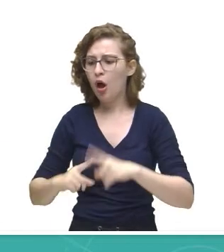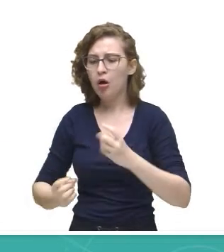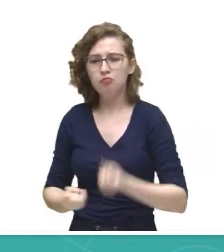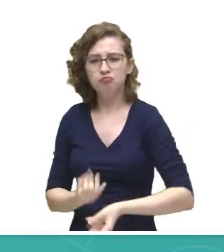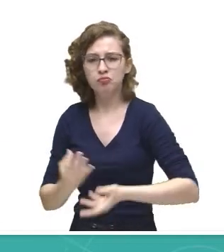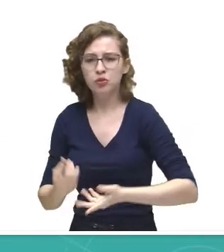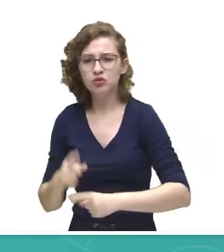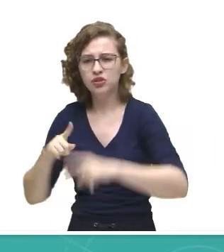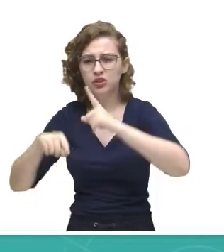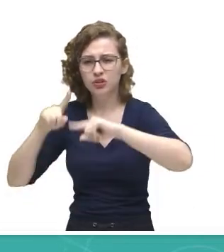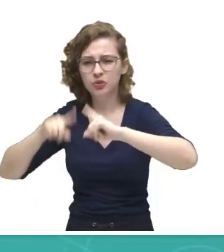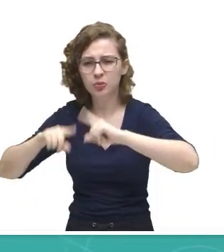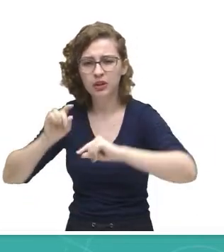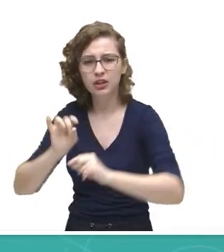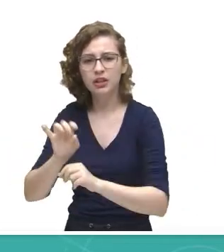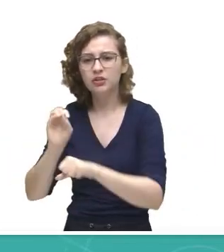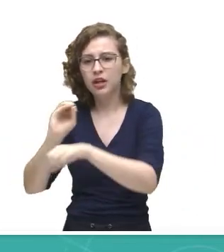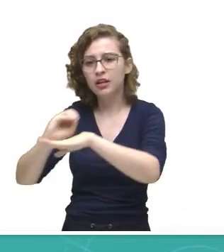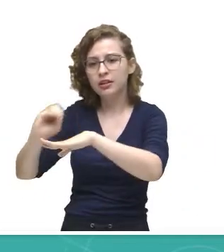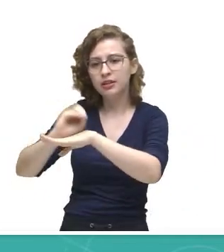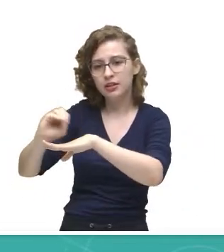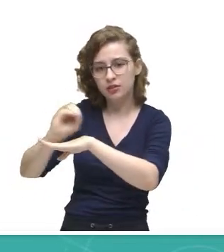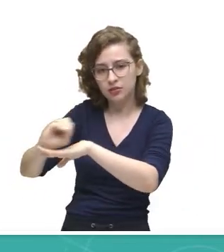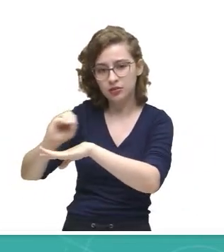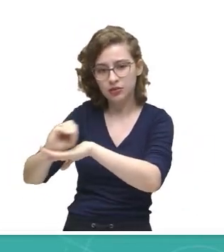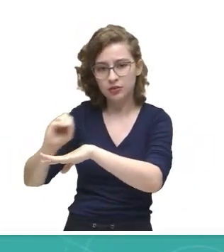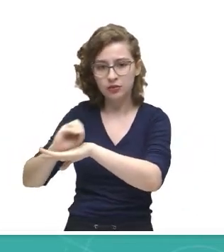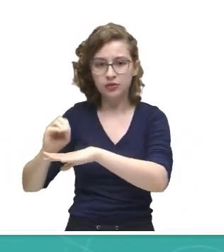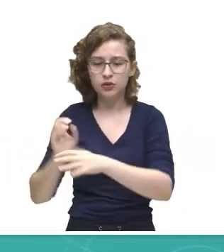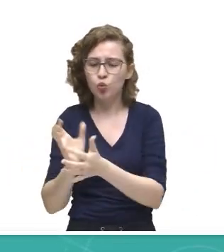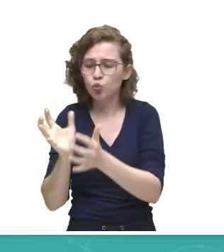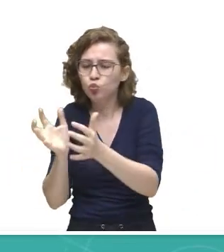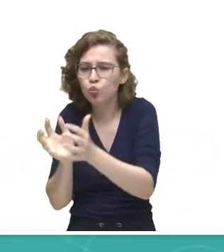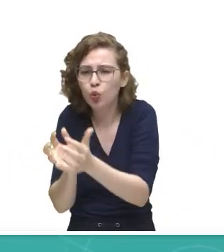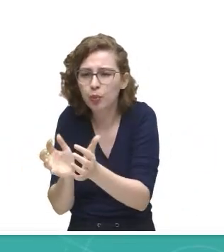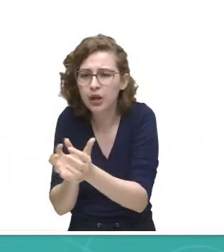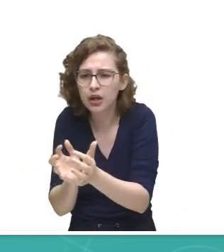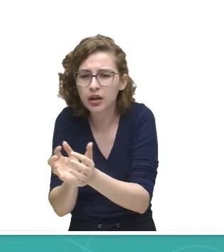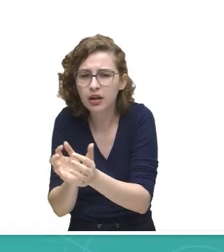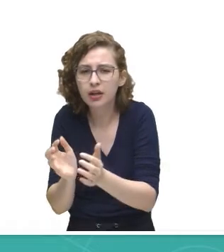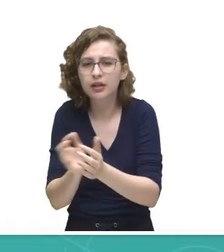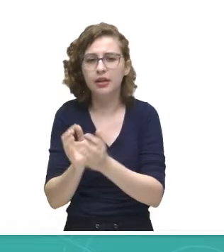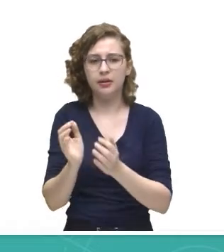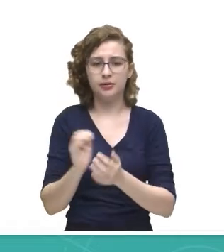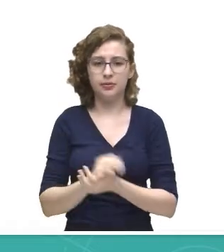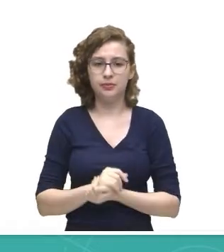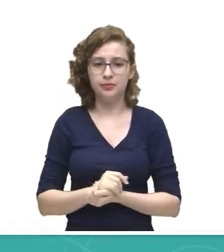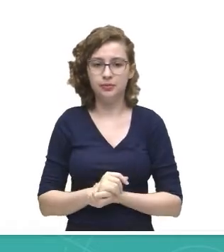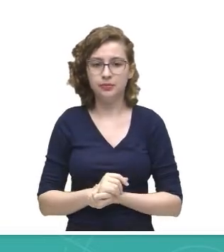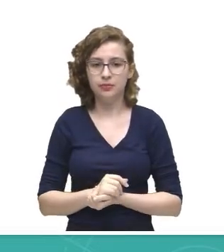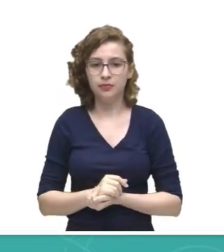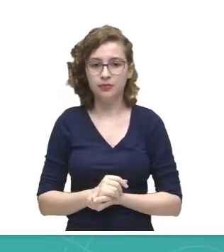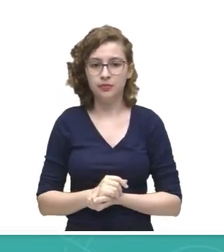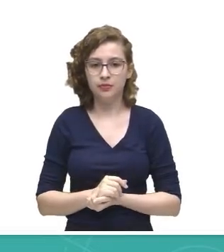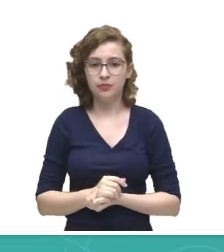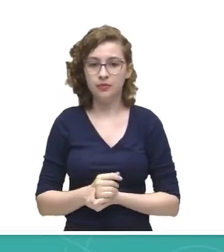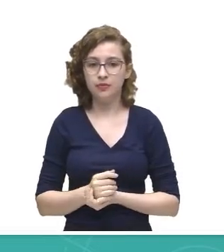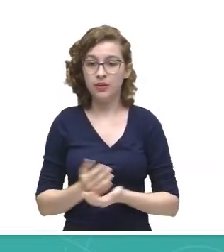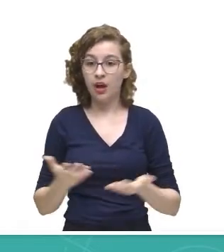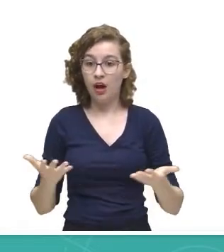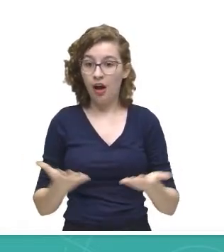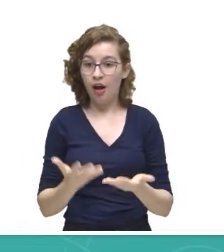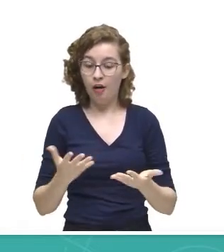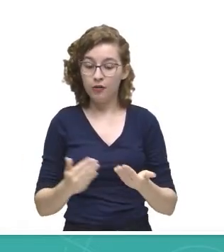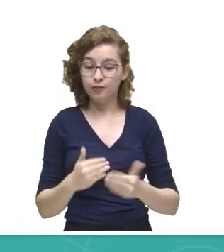para vocês? Pequenas oficinas dos artesãos, conhecidas aí como manufaturas. Agora, o processo vai